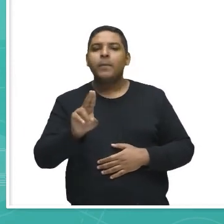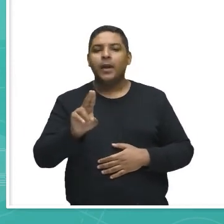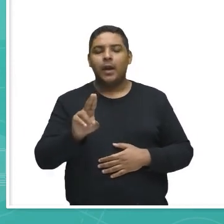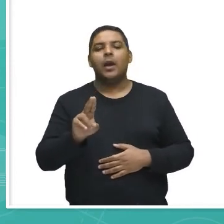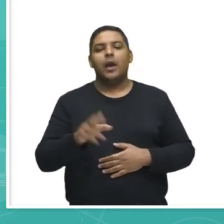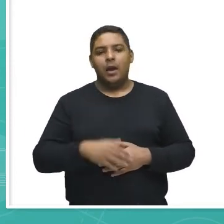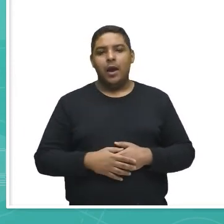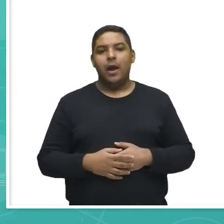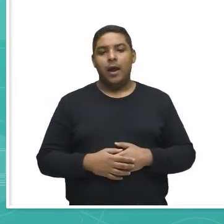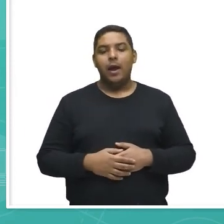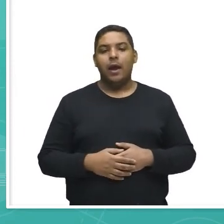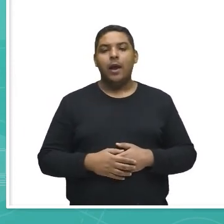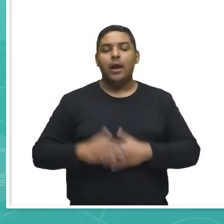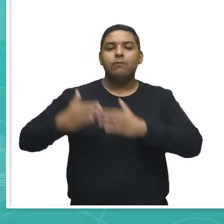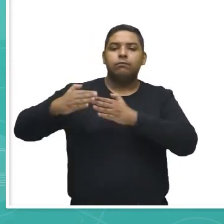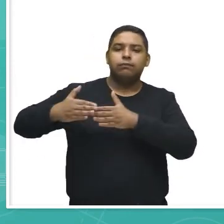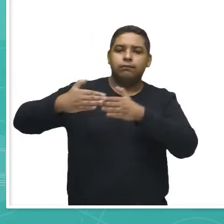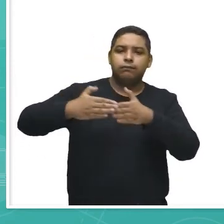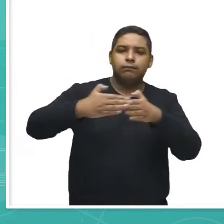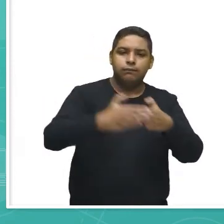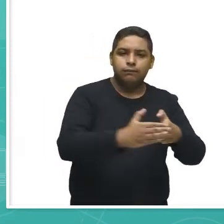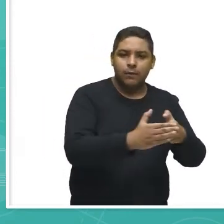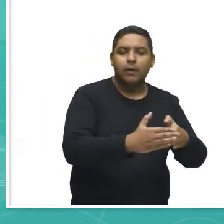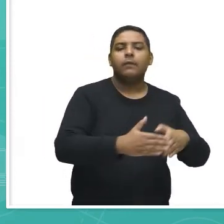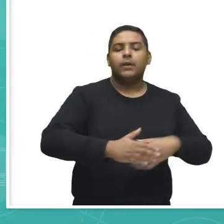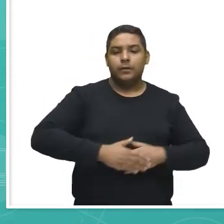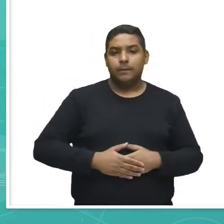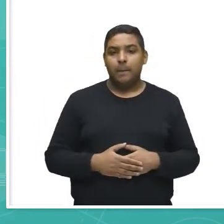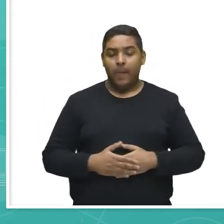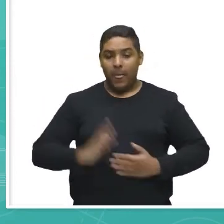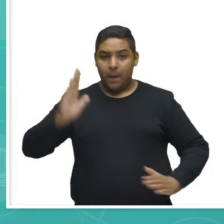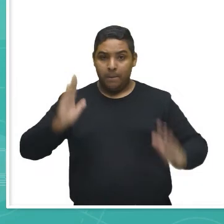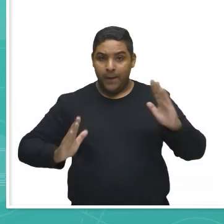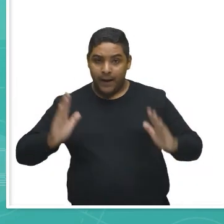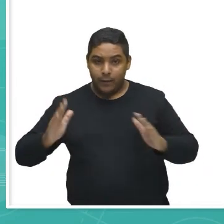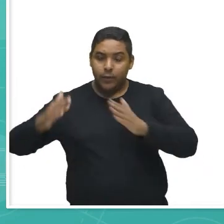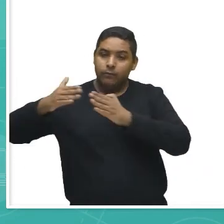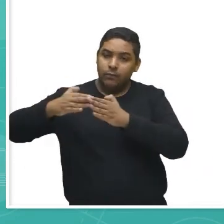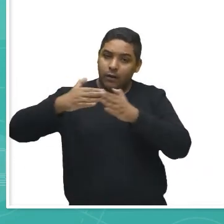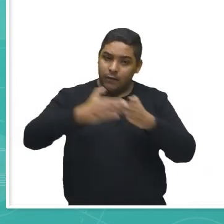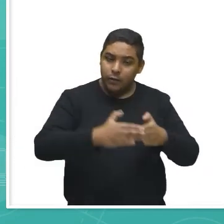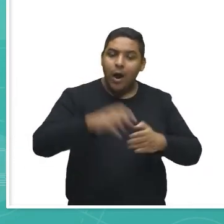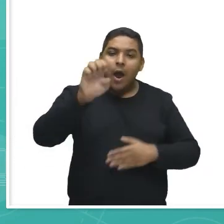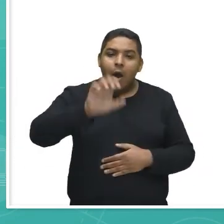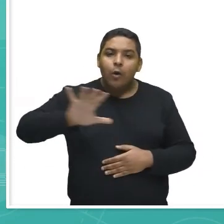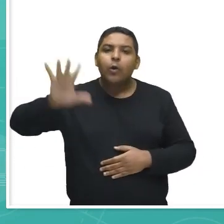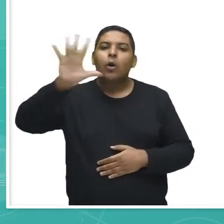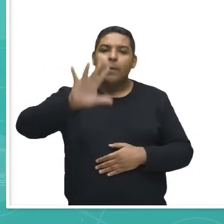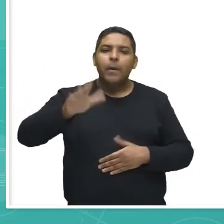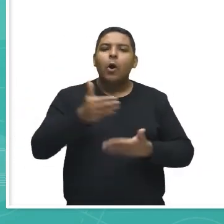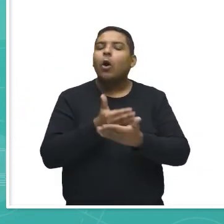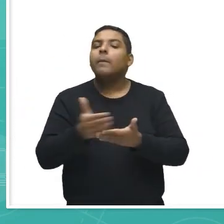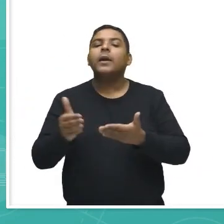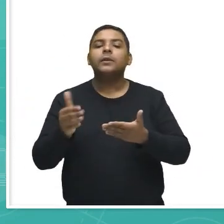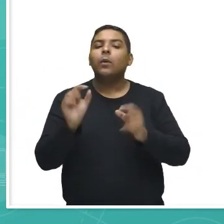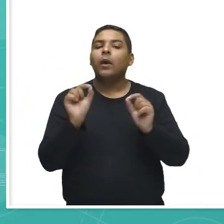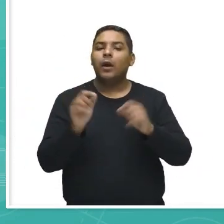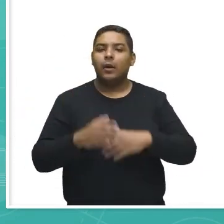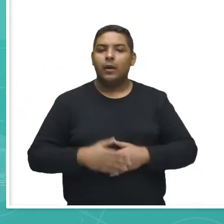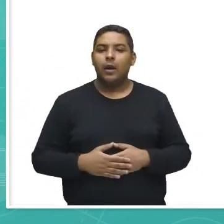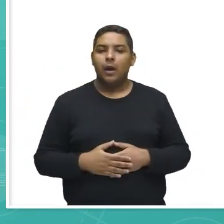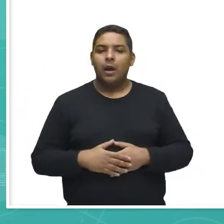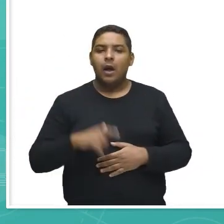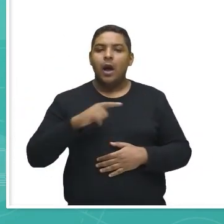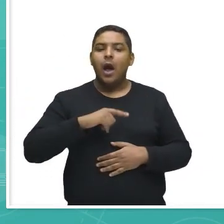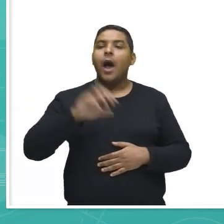como as grandes navegações? Gente, lembrem, na época das grandes navegações, os europeus, eles começam, né, a sair